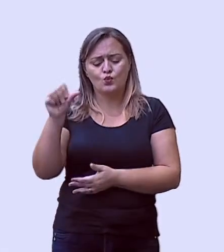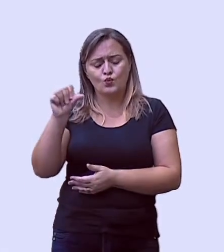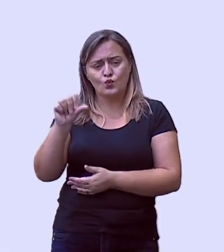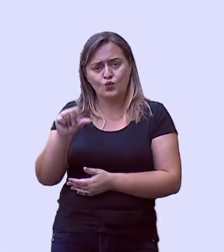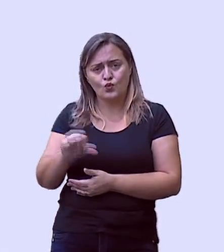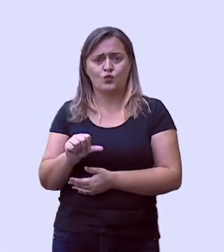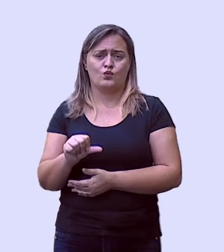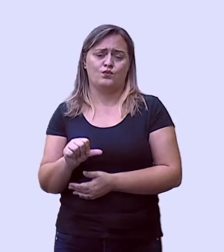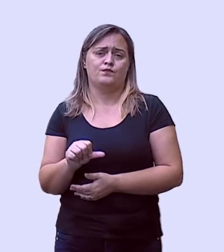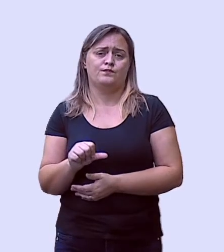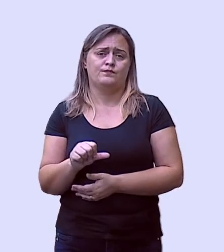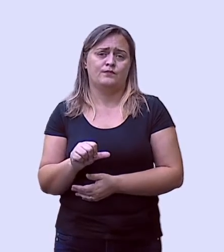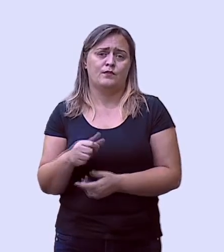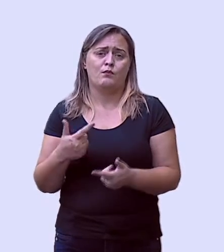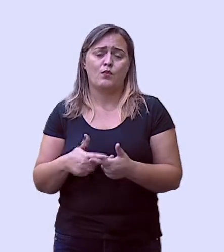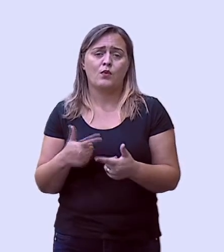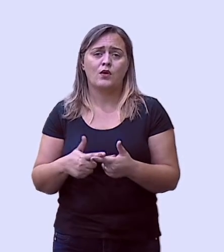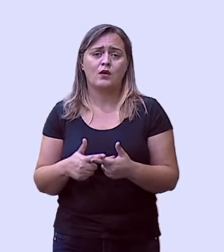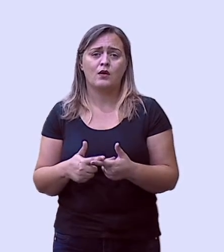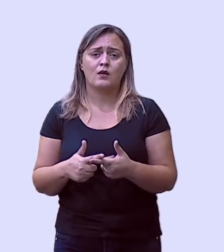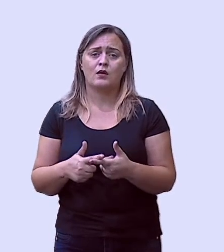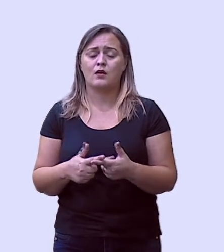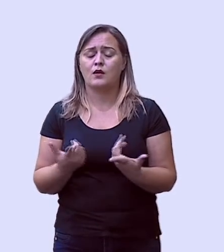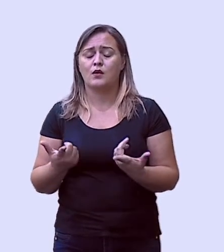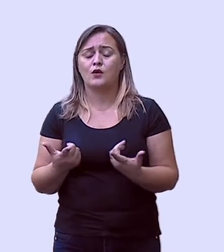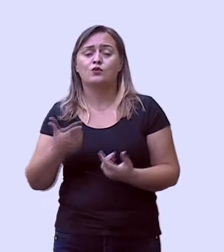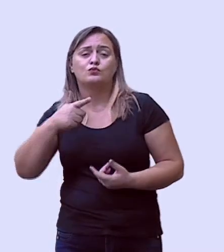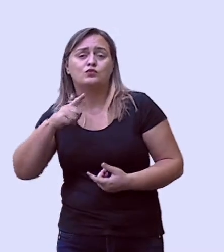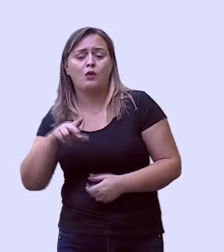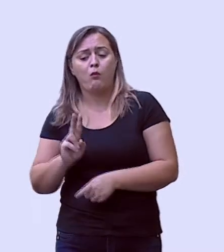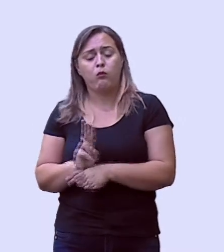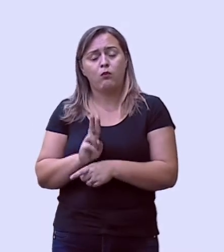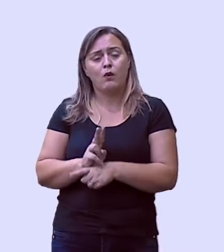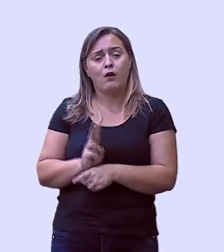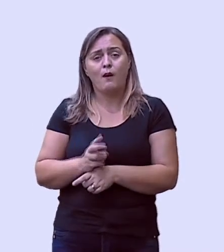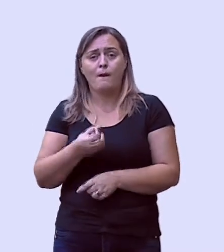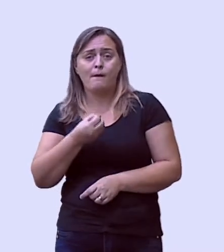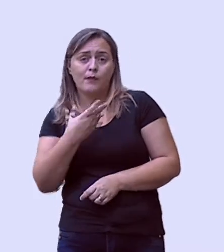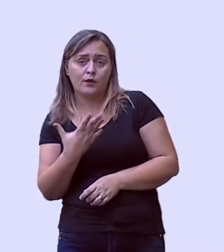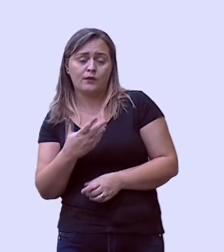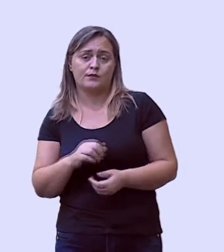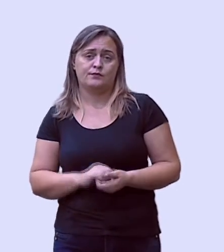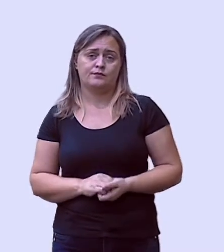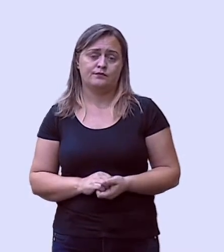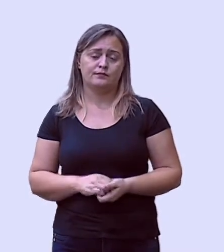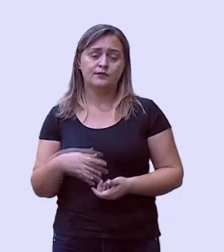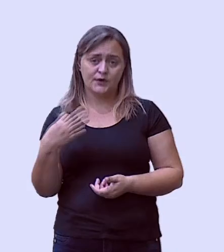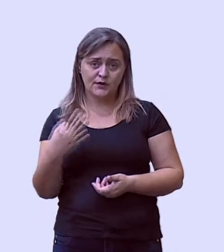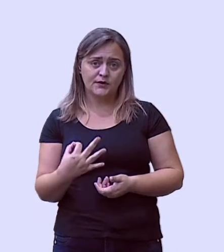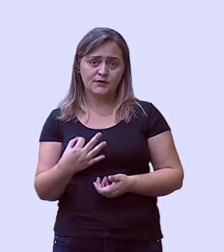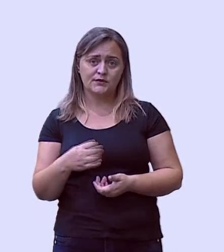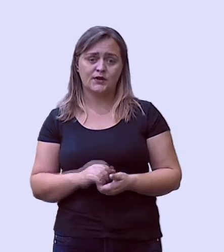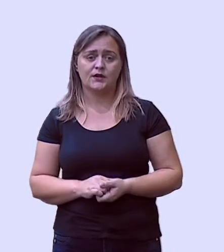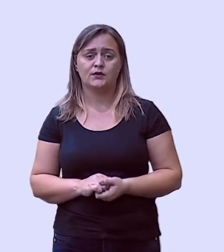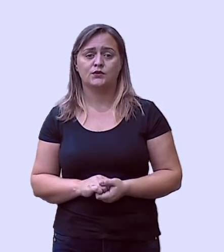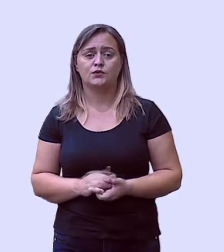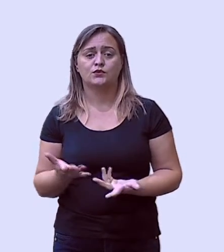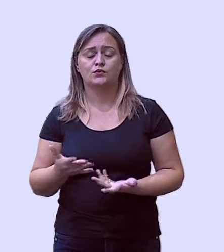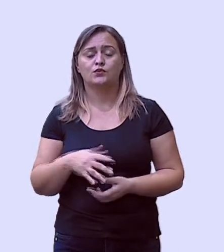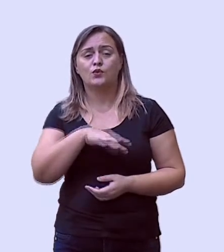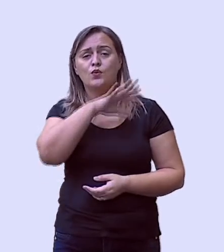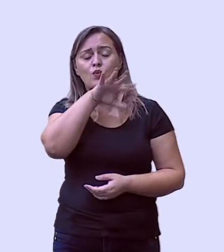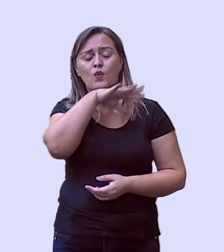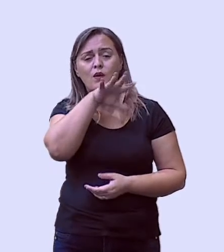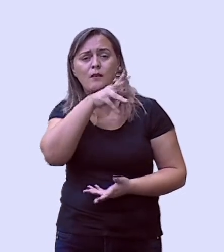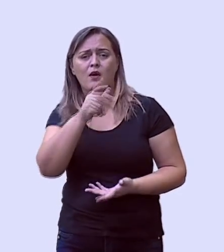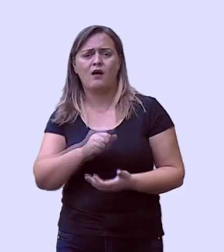tanto do cultivo das plantas, né, do que se come, quanto dos animais que ali fazem parte deste